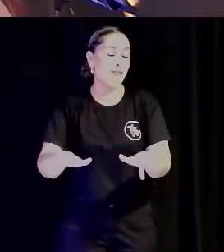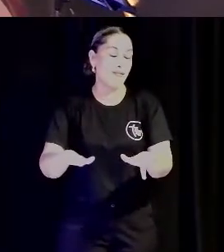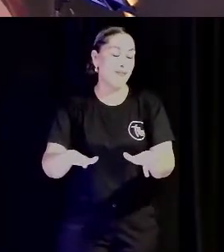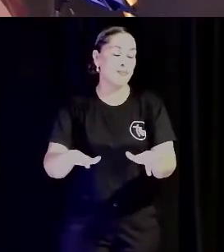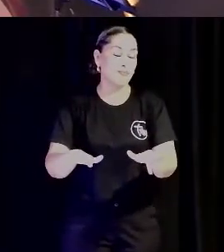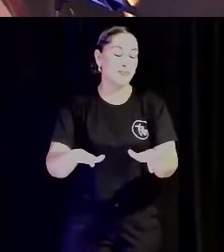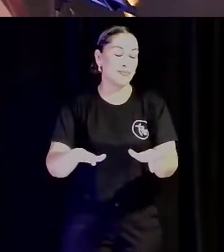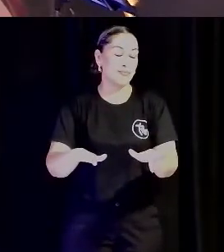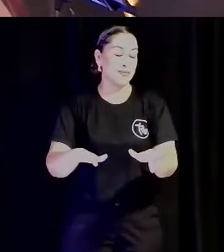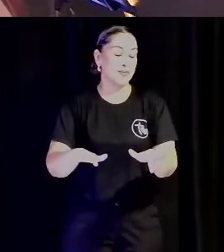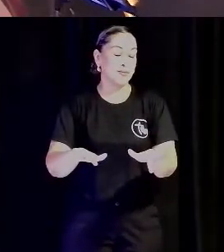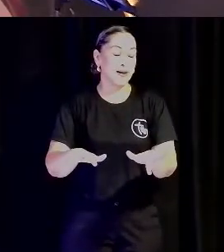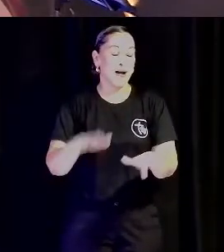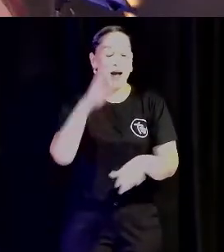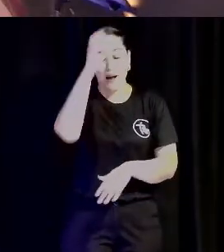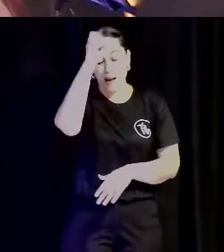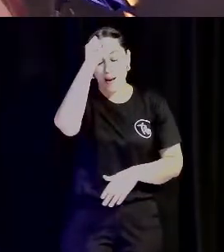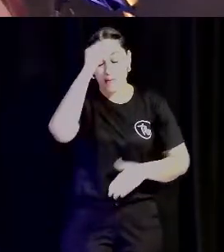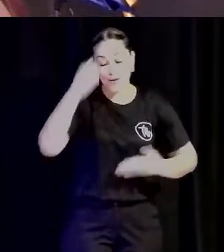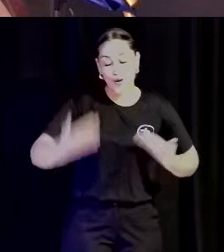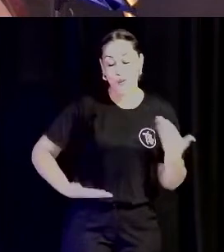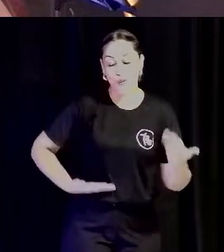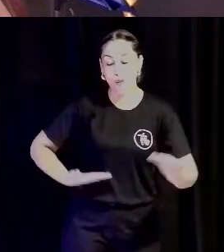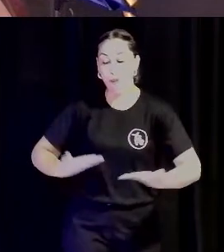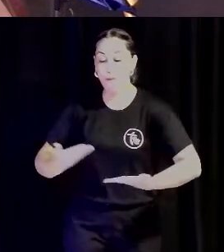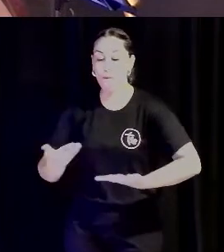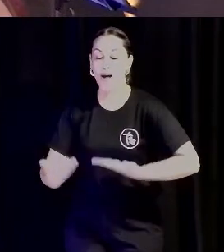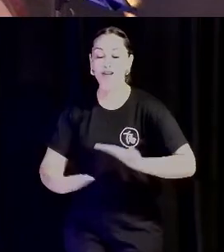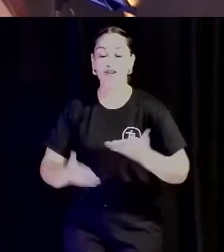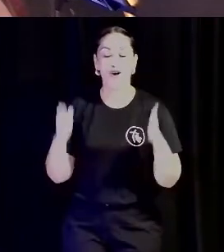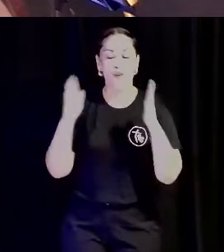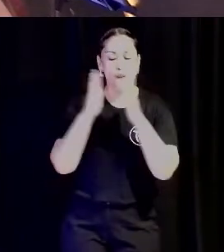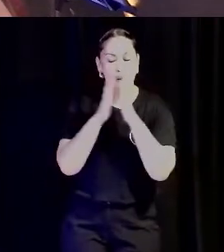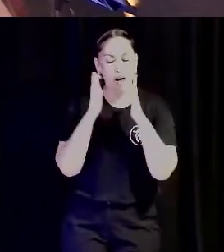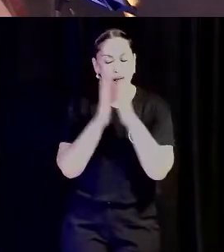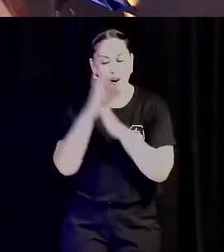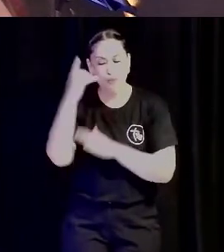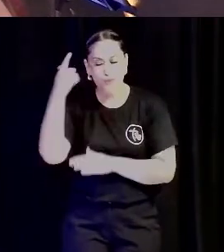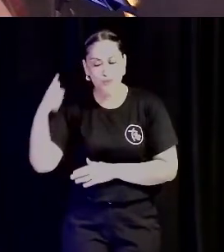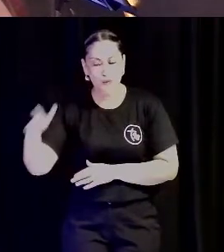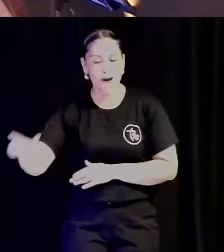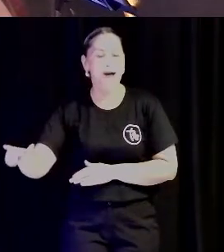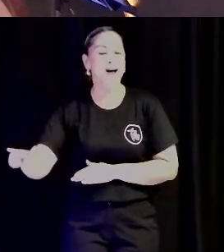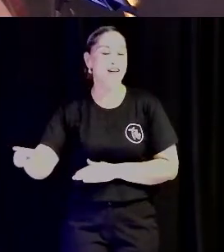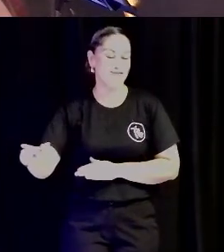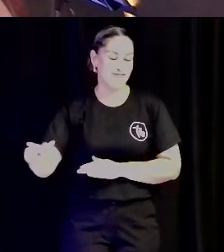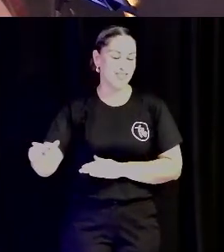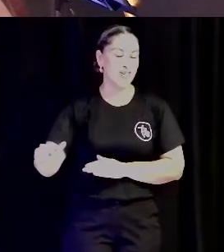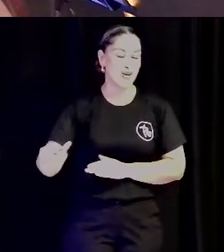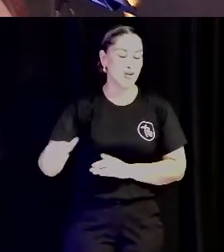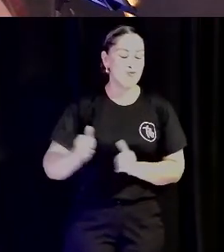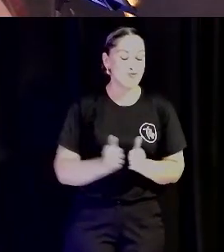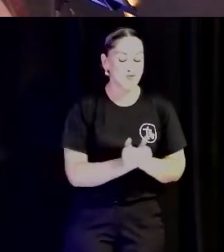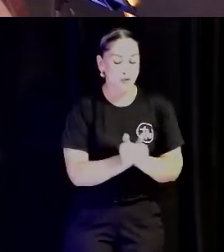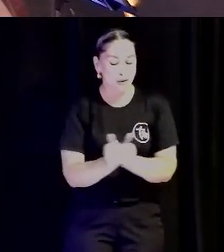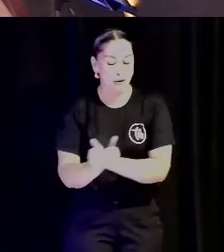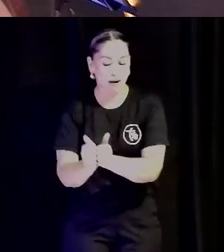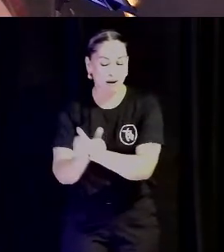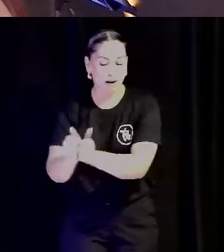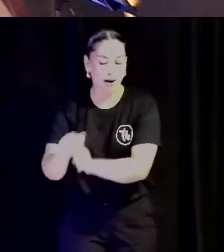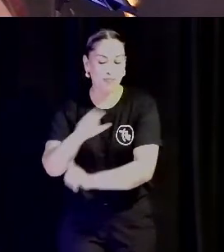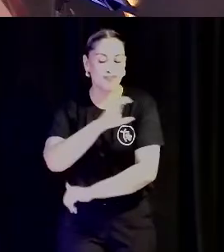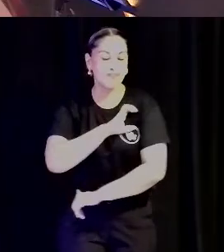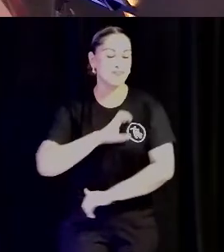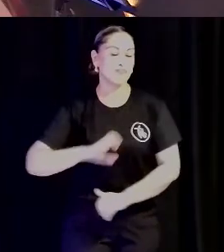a compartilhar, aprendem a interceder pelo outro. Caminhando com Cristo,